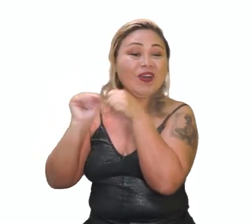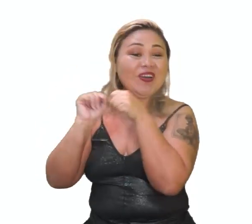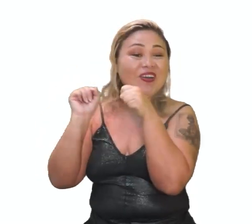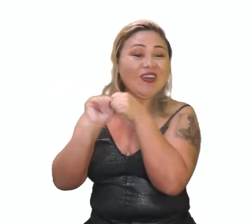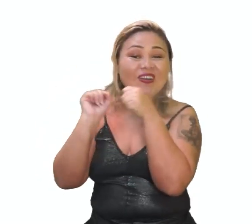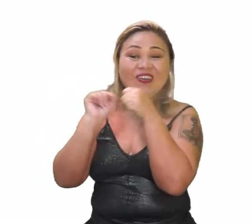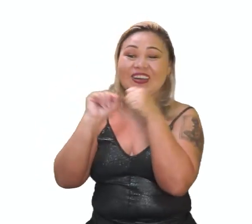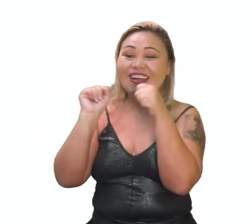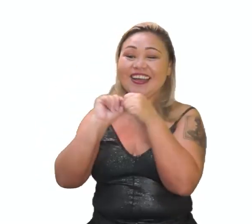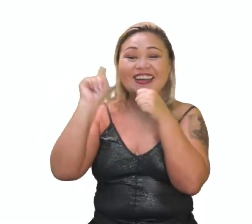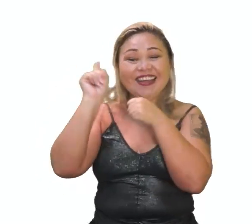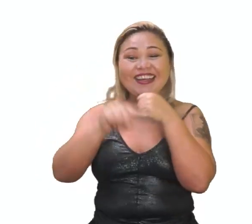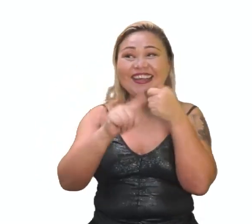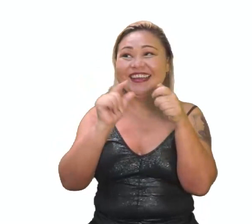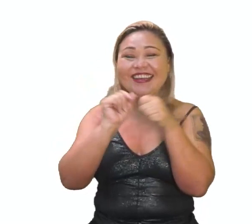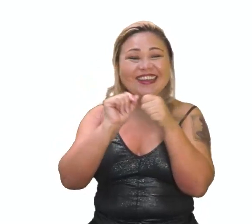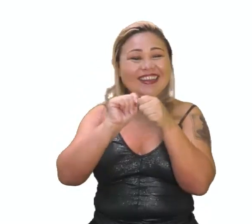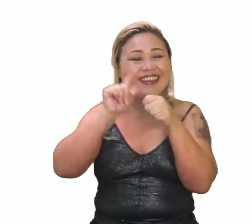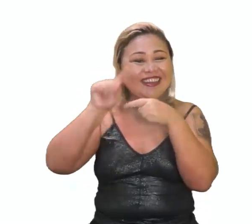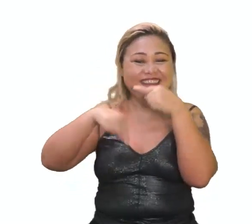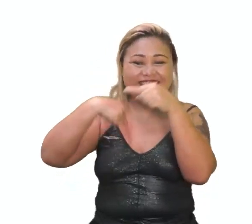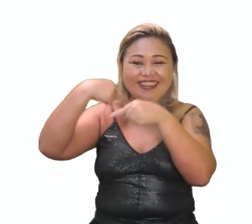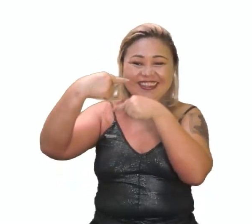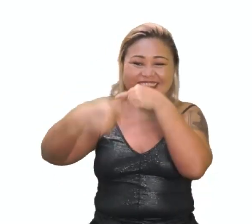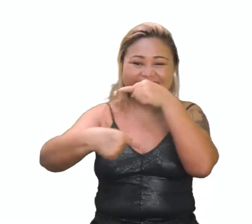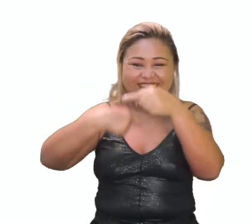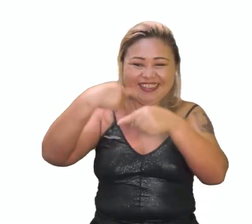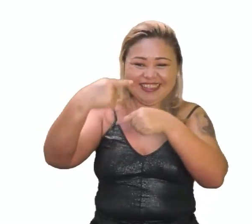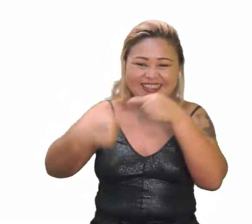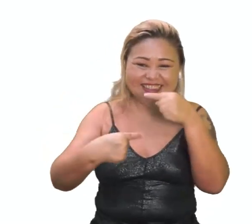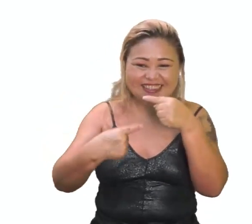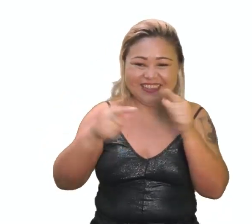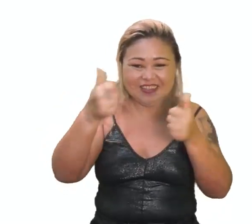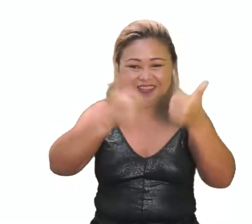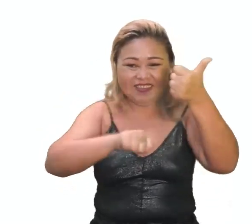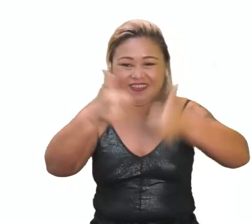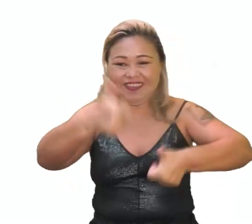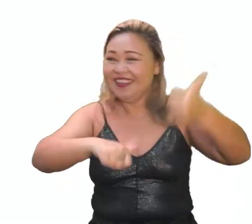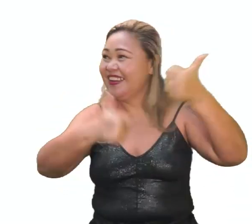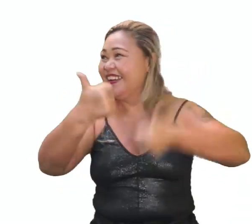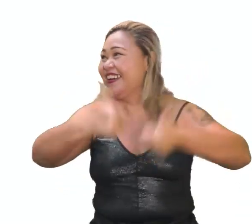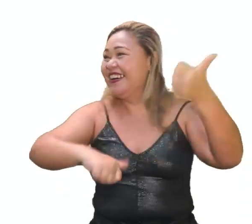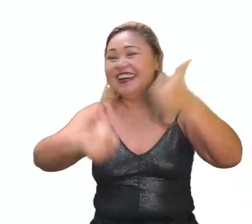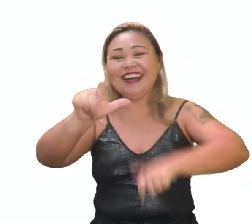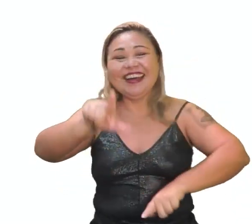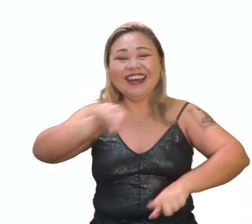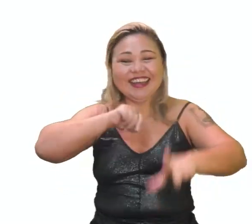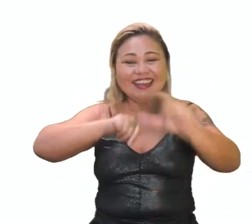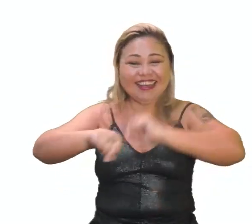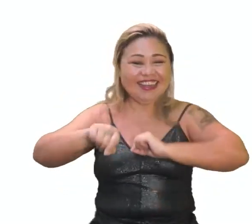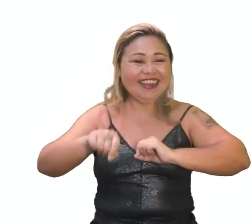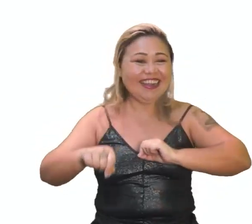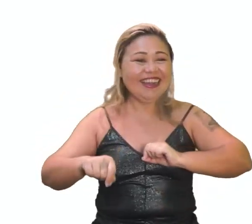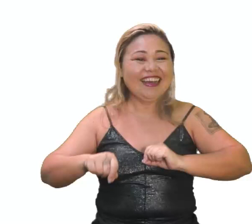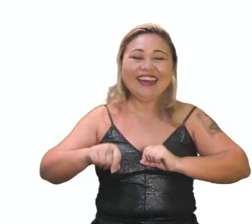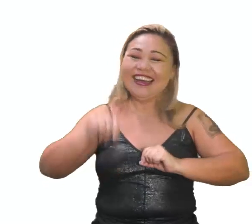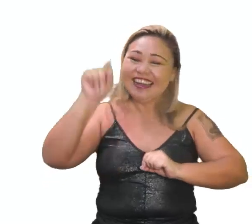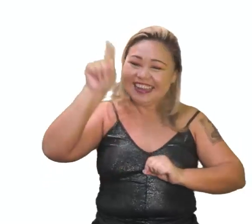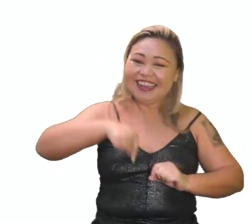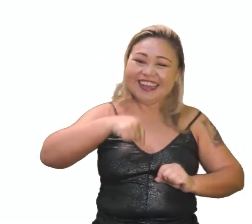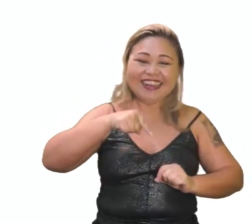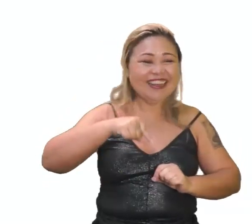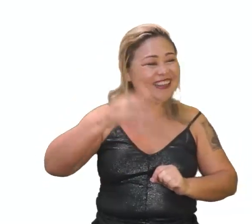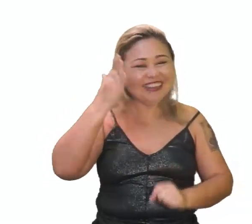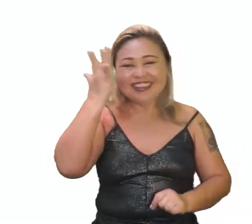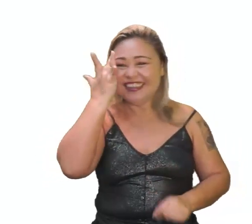por... Esse bicho é gaiado. Passem, então, por o processo de seleção. Agora eu me abananei todinha. Vamos lá, vocês